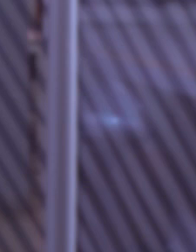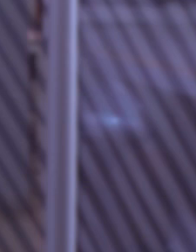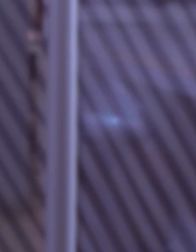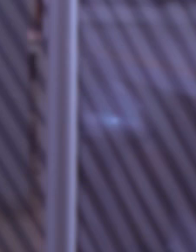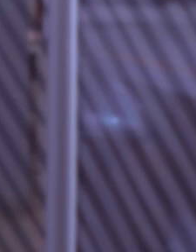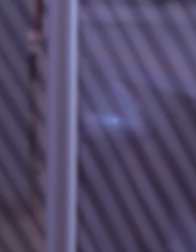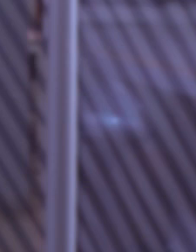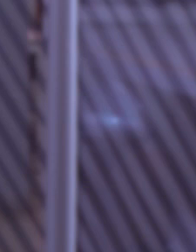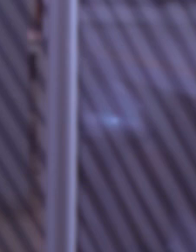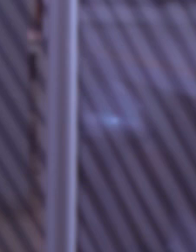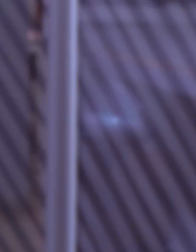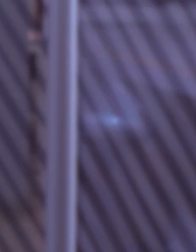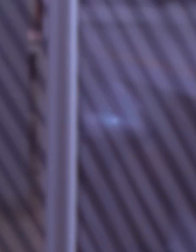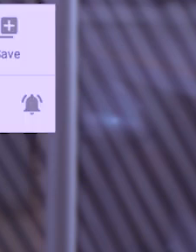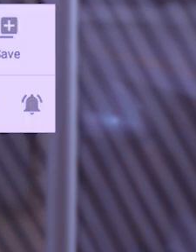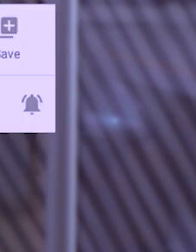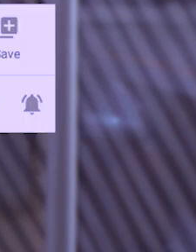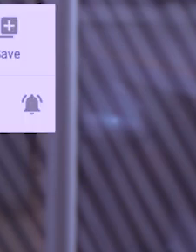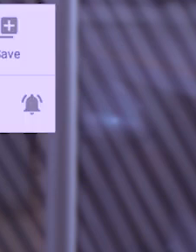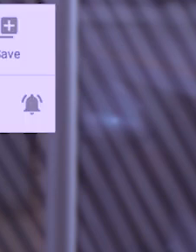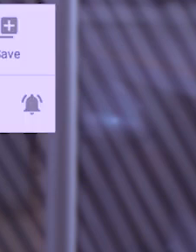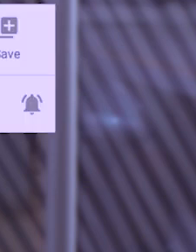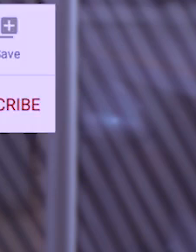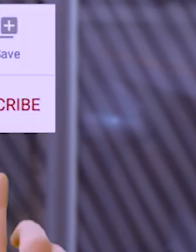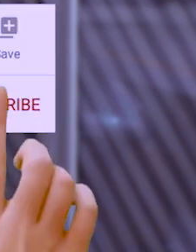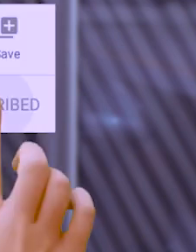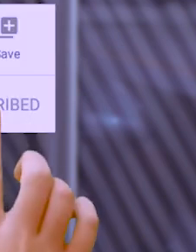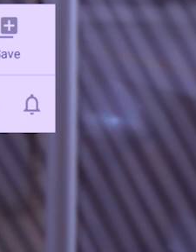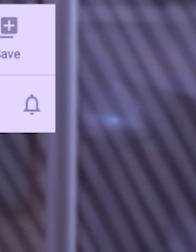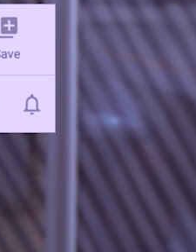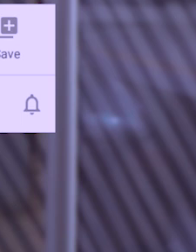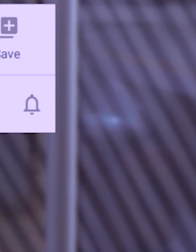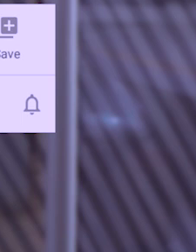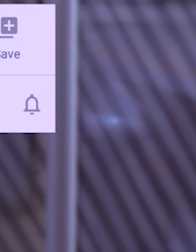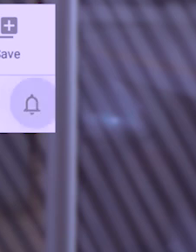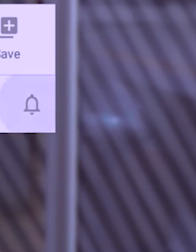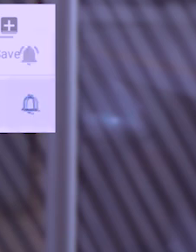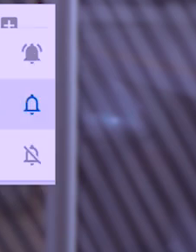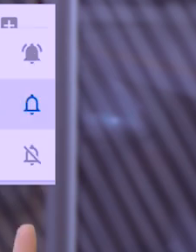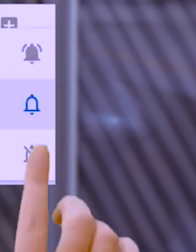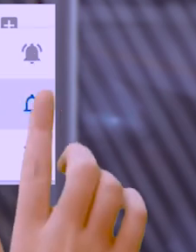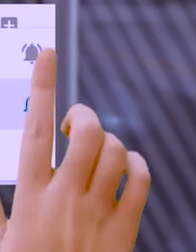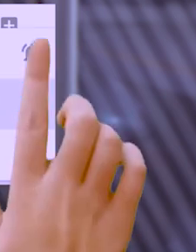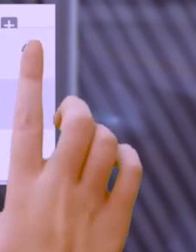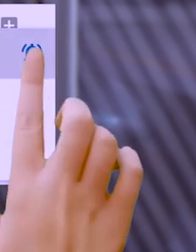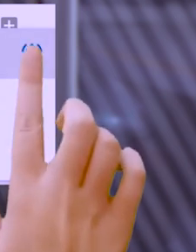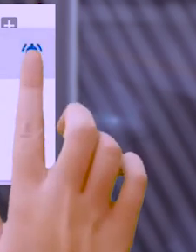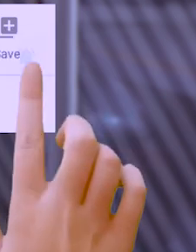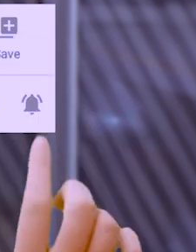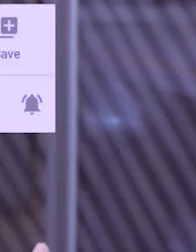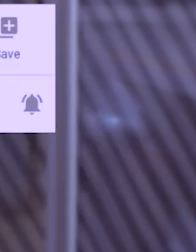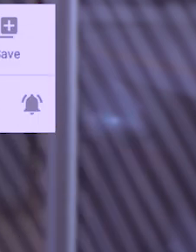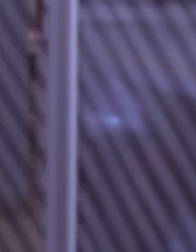Para obter mais informações, não se esqueça de curtir e subscrever no canal social media Gemen TV e clique também no botão